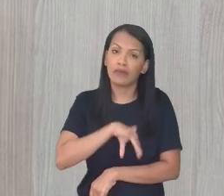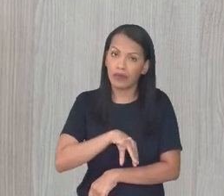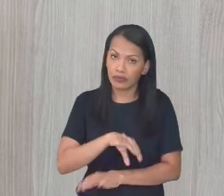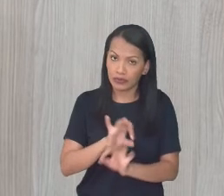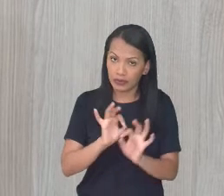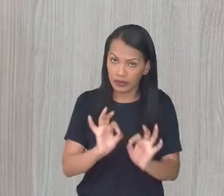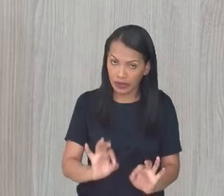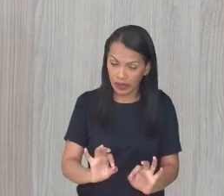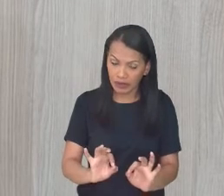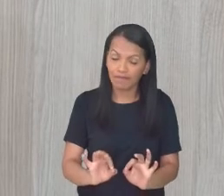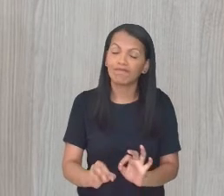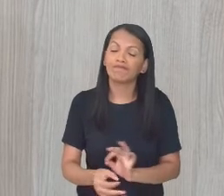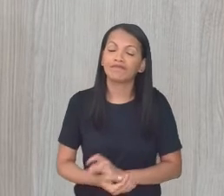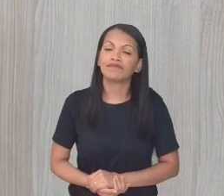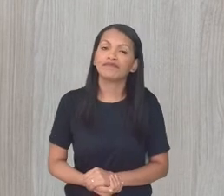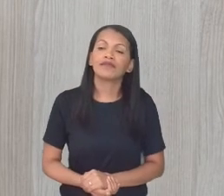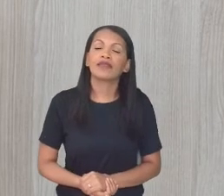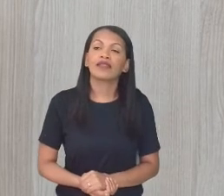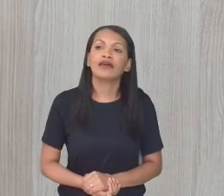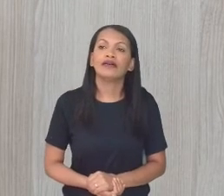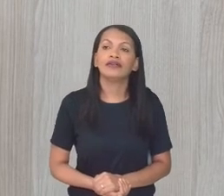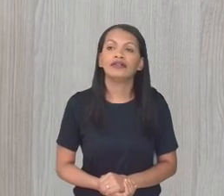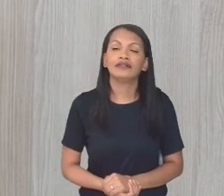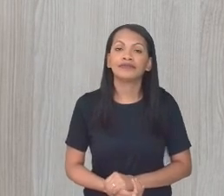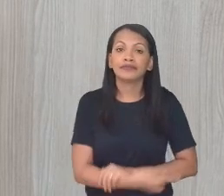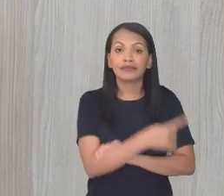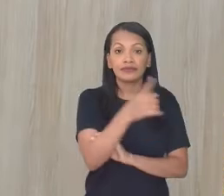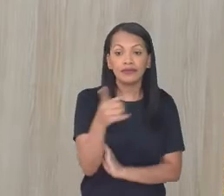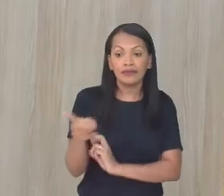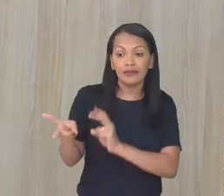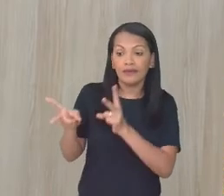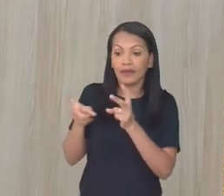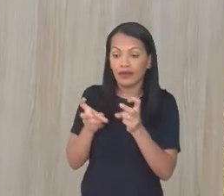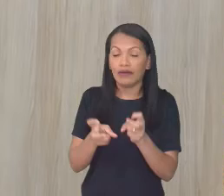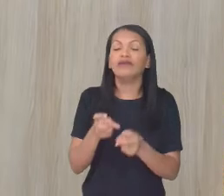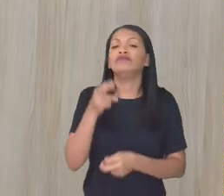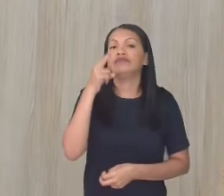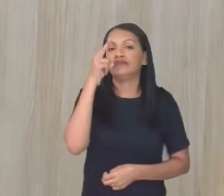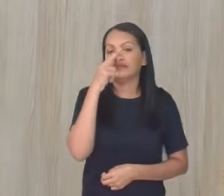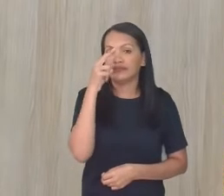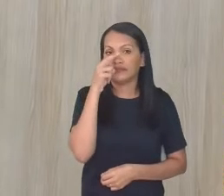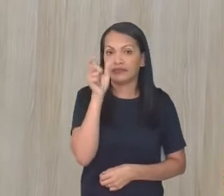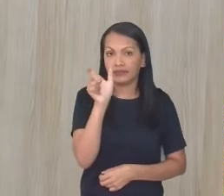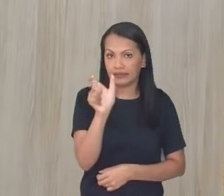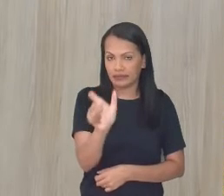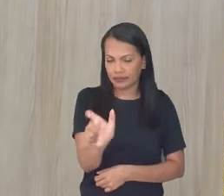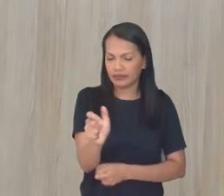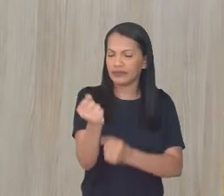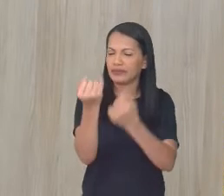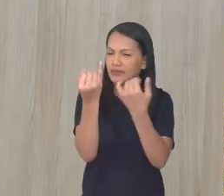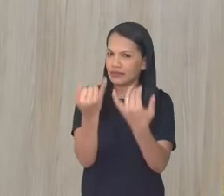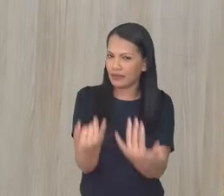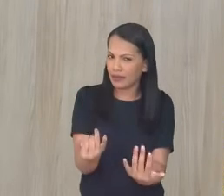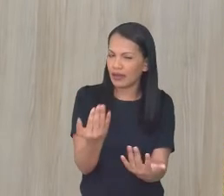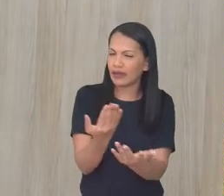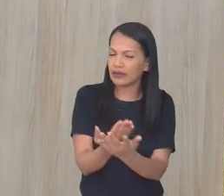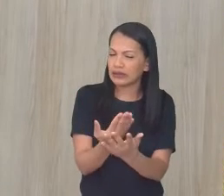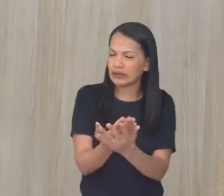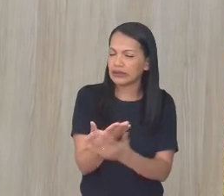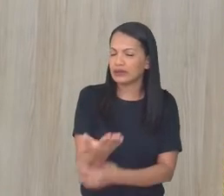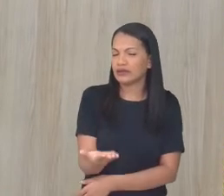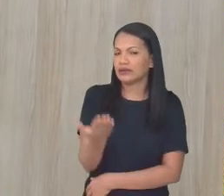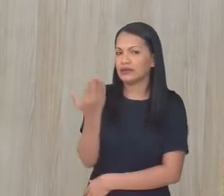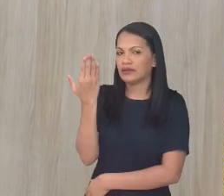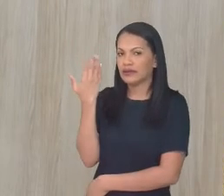reprodução fonológica. E aí vocês percebem que a mesma palavra, como falei anteriormente, ela